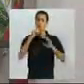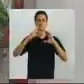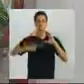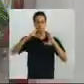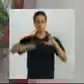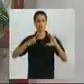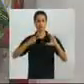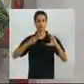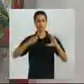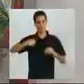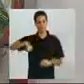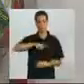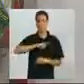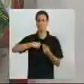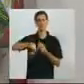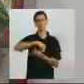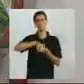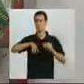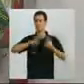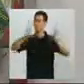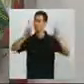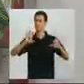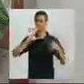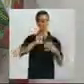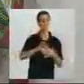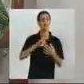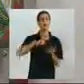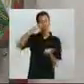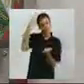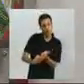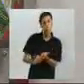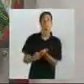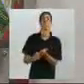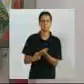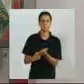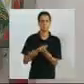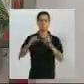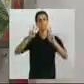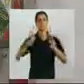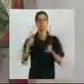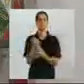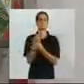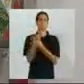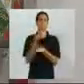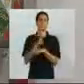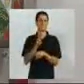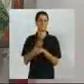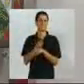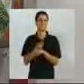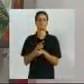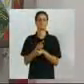a nossa Câmara Municipal está totalmente envolvida com a questão, comprometida com a questão da segurança no nosso município. Há já vista